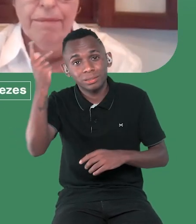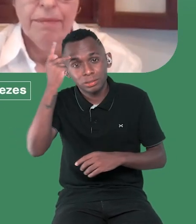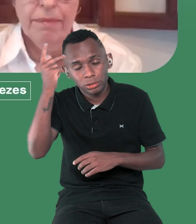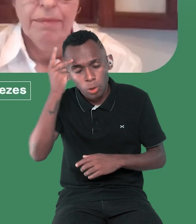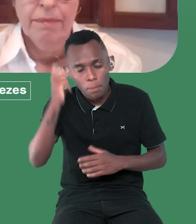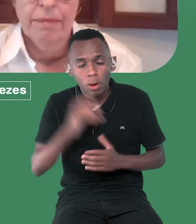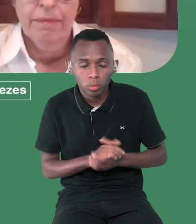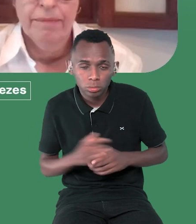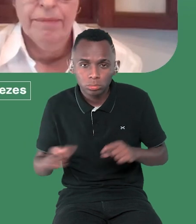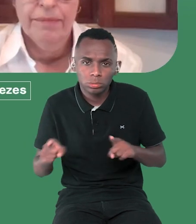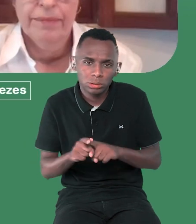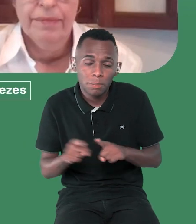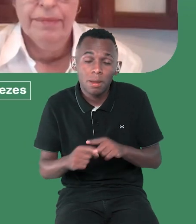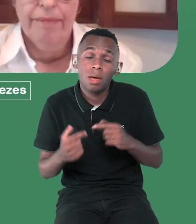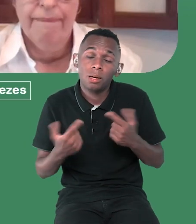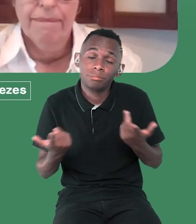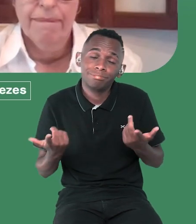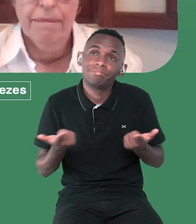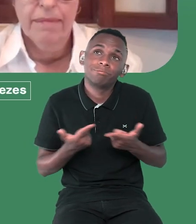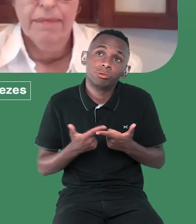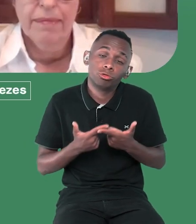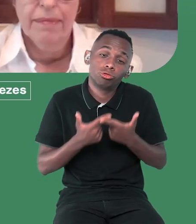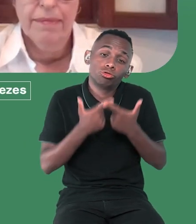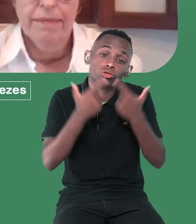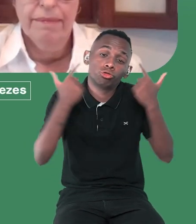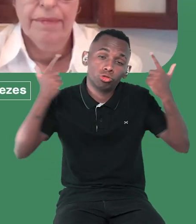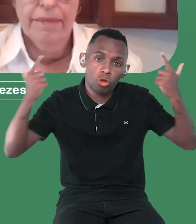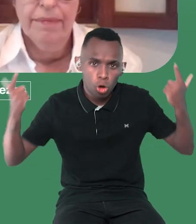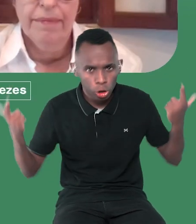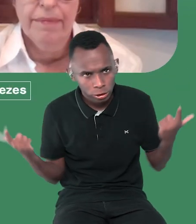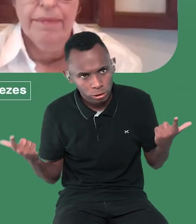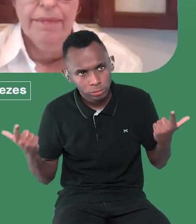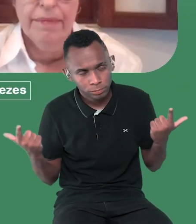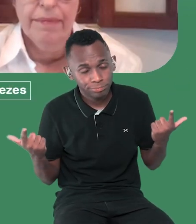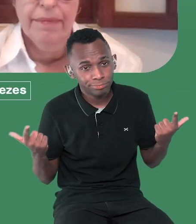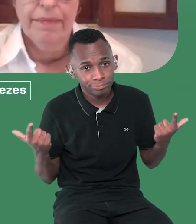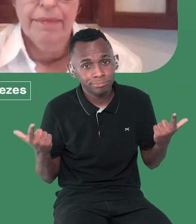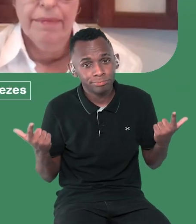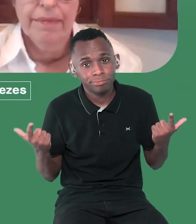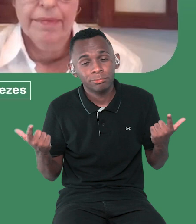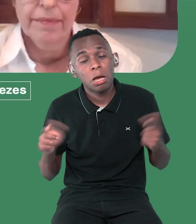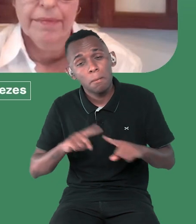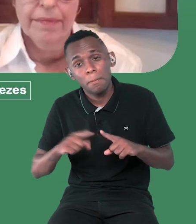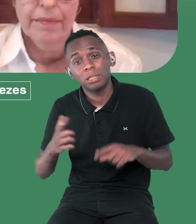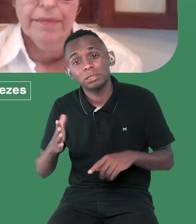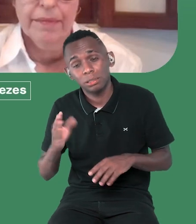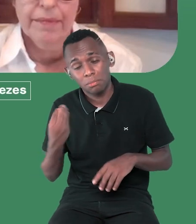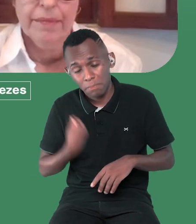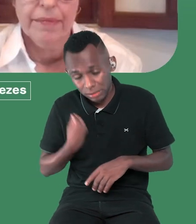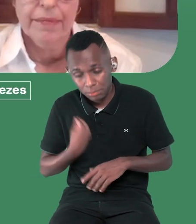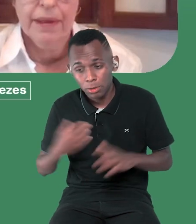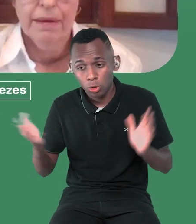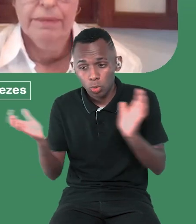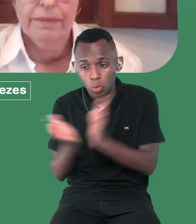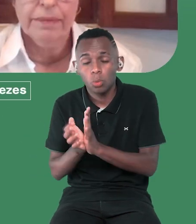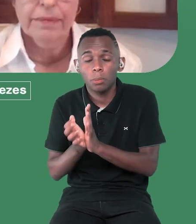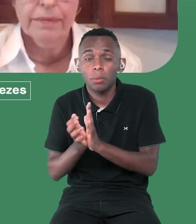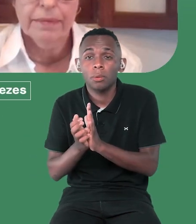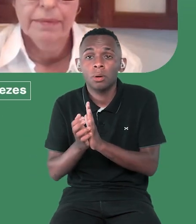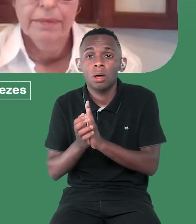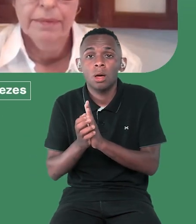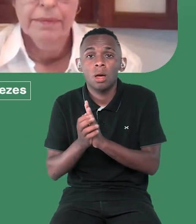por uma sorte, enfim, uma direção, aí eu vou dizer sorte, mas eu estava participando de um grupo de editores que eu fui convidada